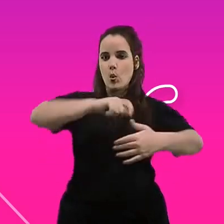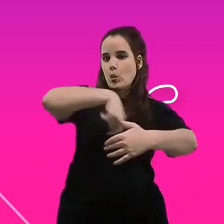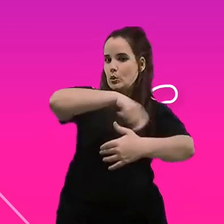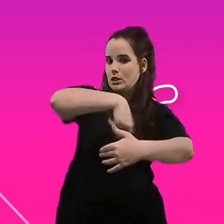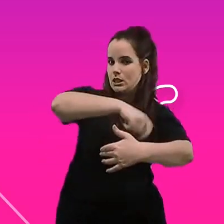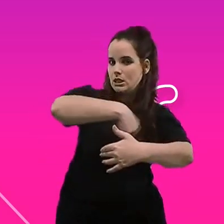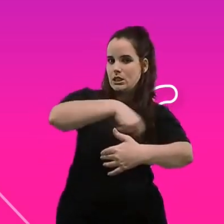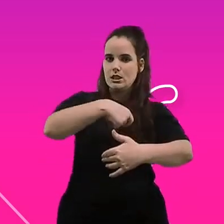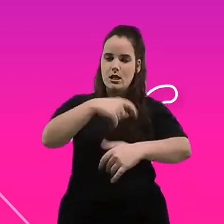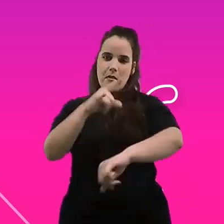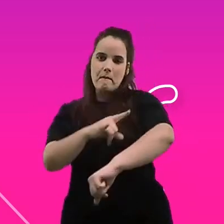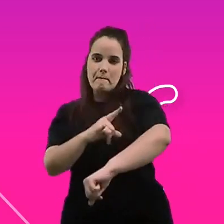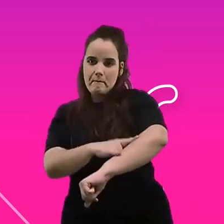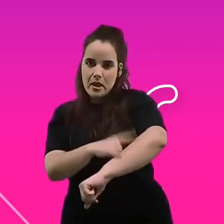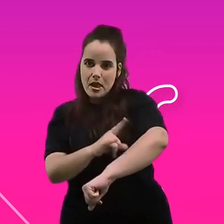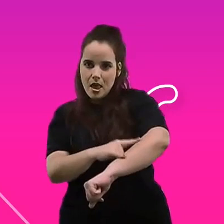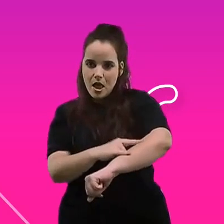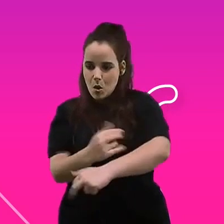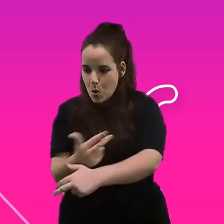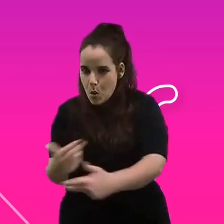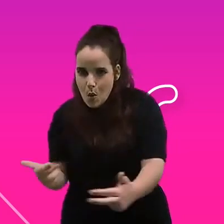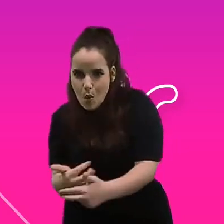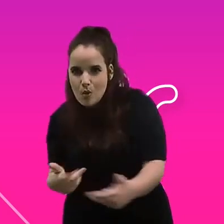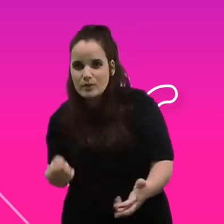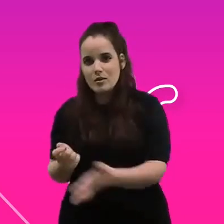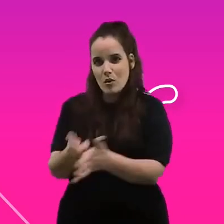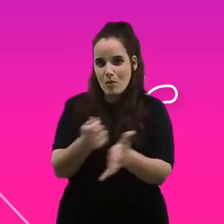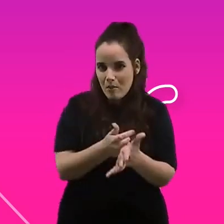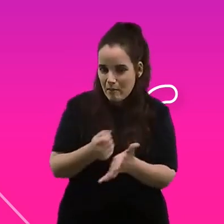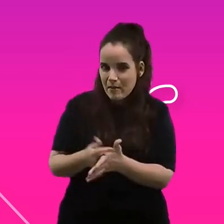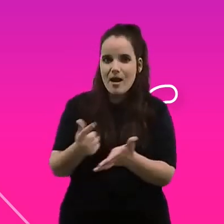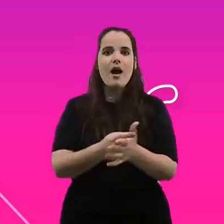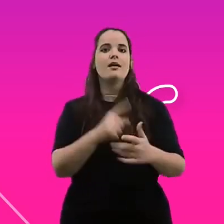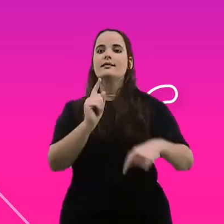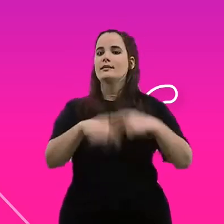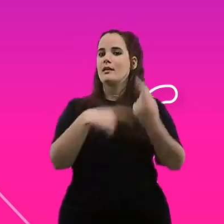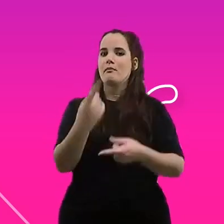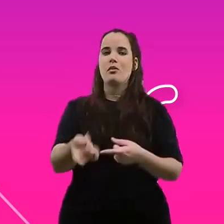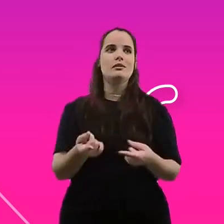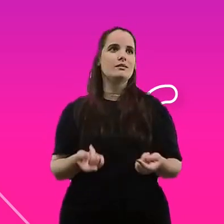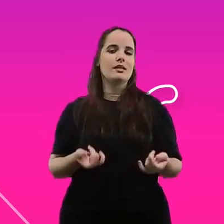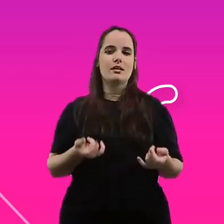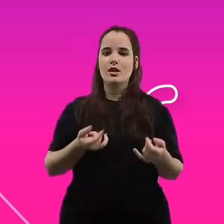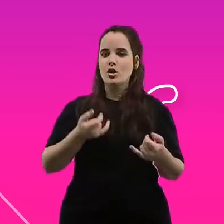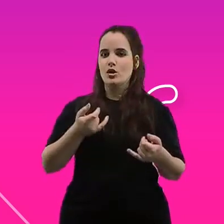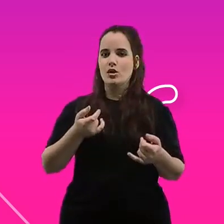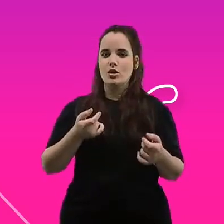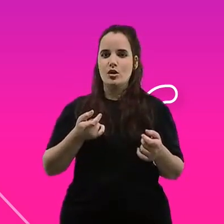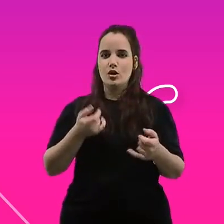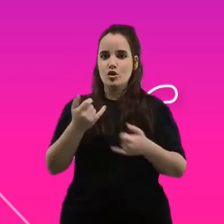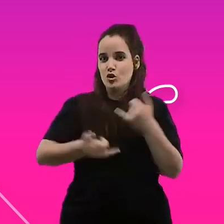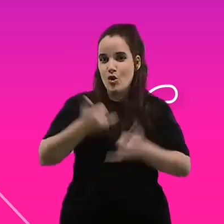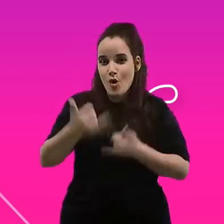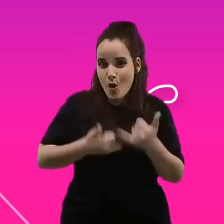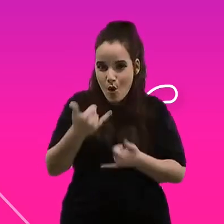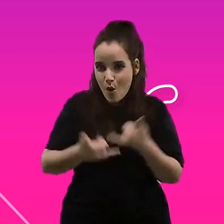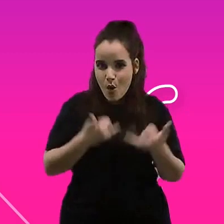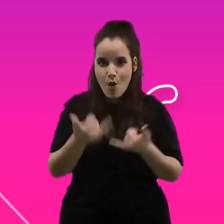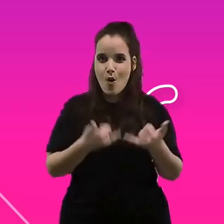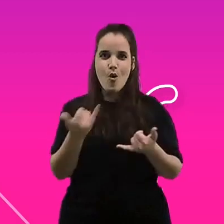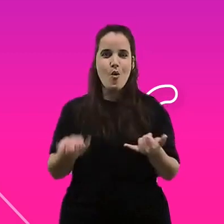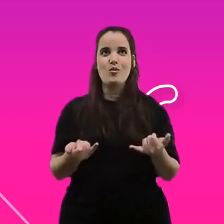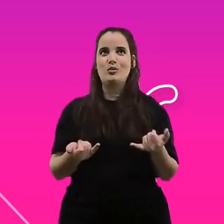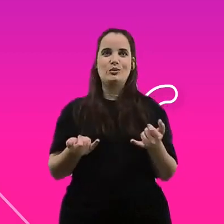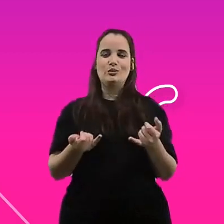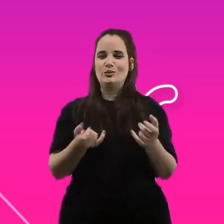enfim. E também passaram por buscar formas de entreter, tanto a si mesmas como as famílias,